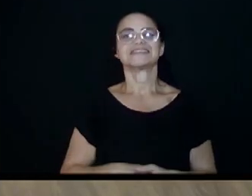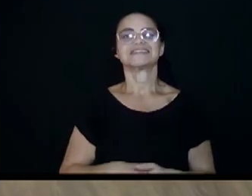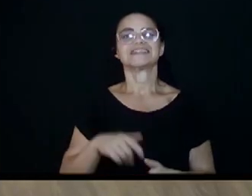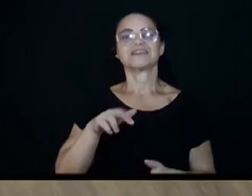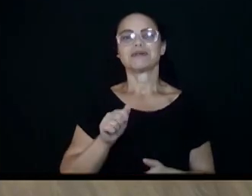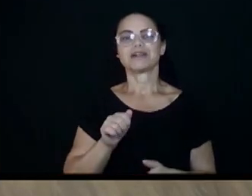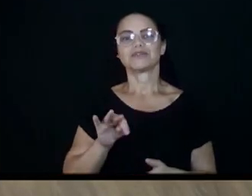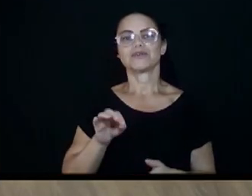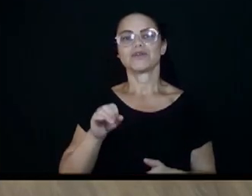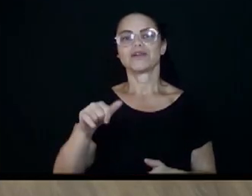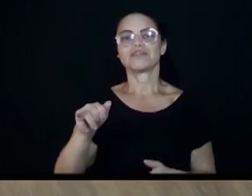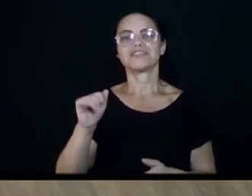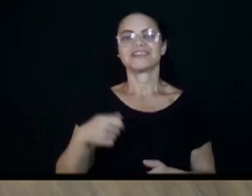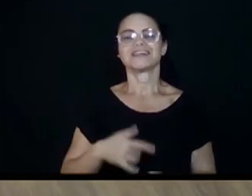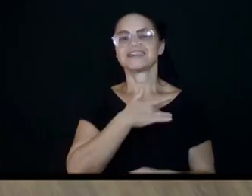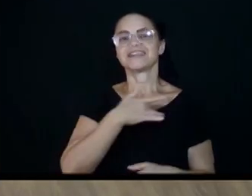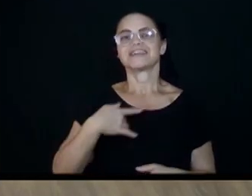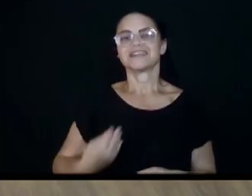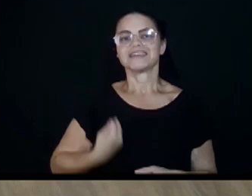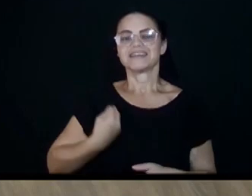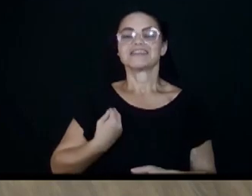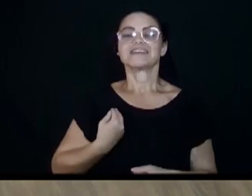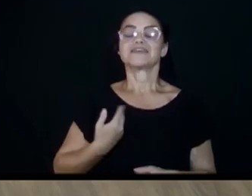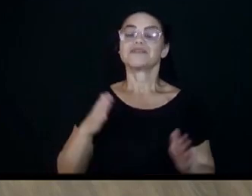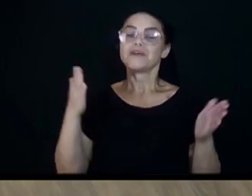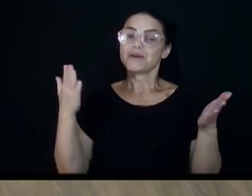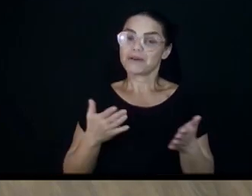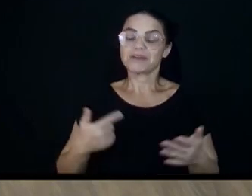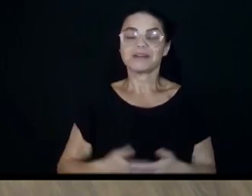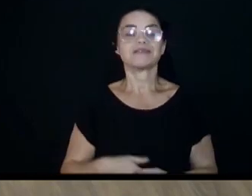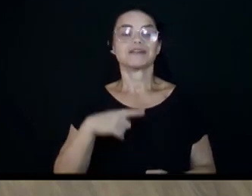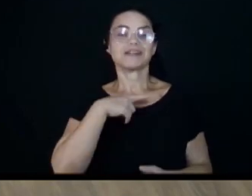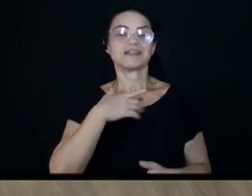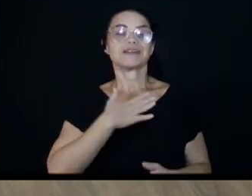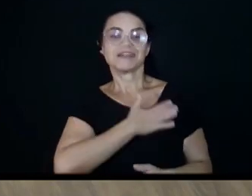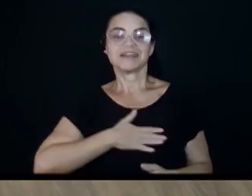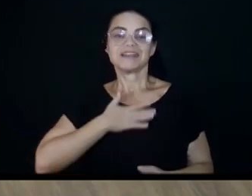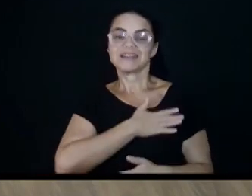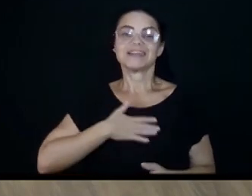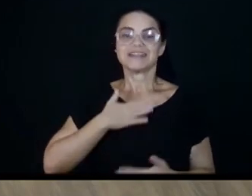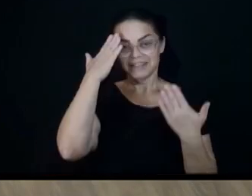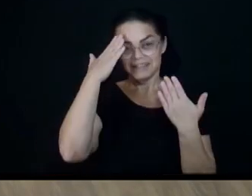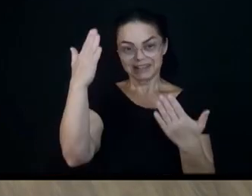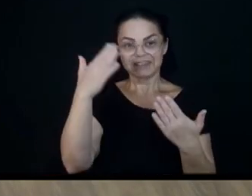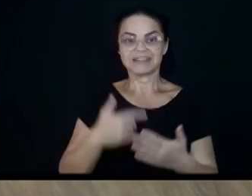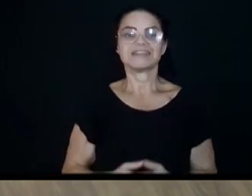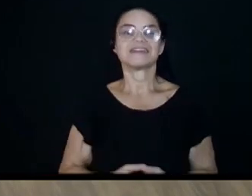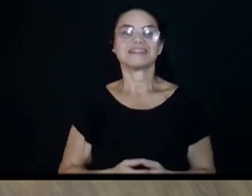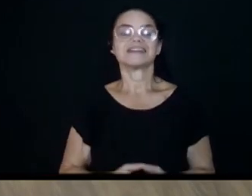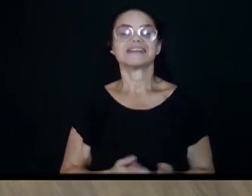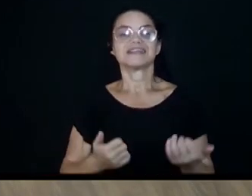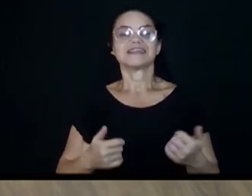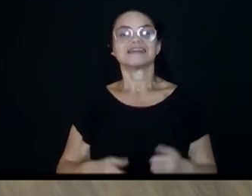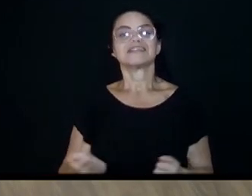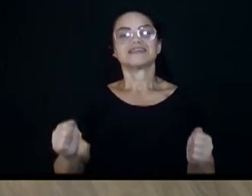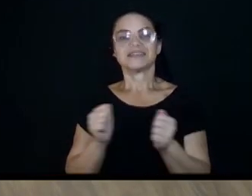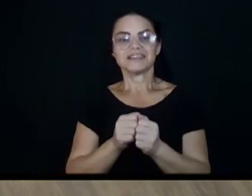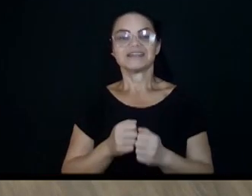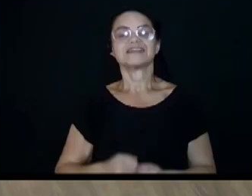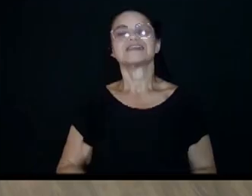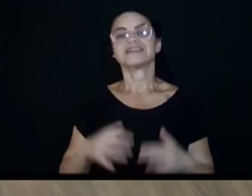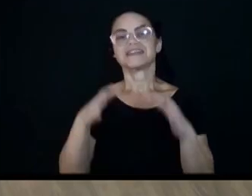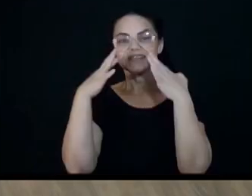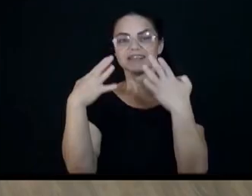é a Vida fica por aqui. Espero que você tenha gostado. Obrigada pela sua companhia, pela sua audiência. Te espero